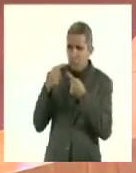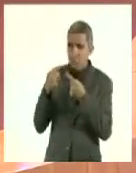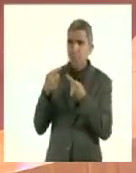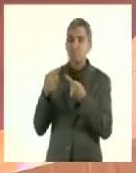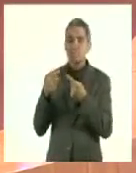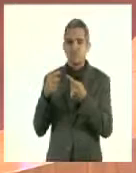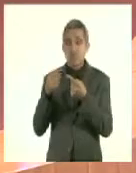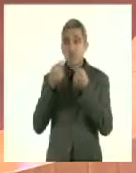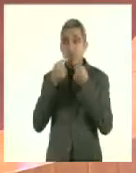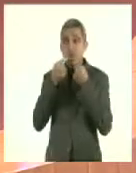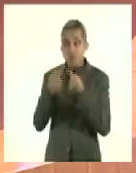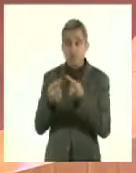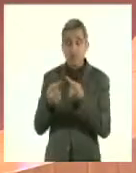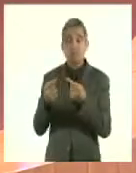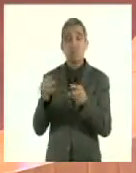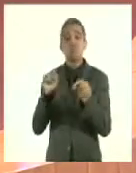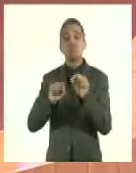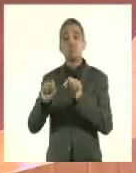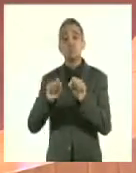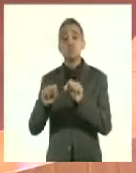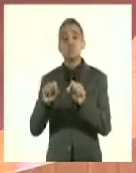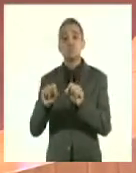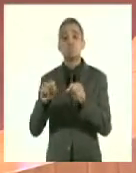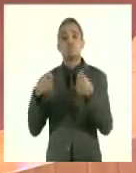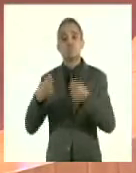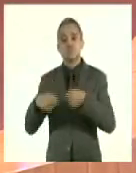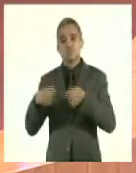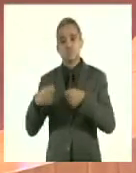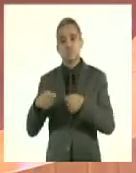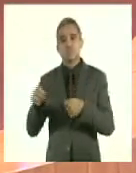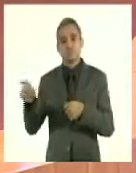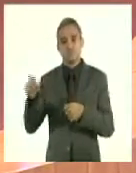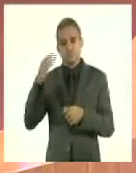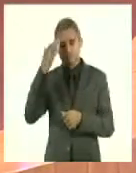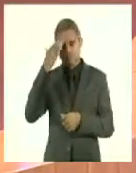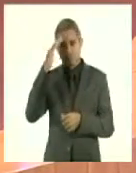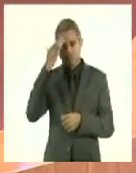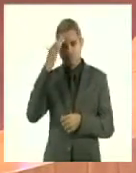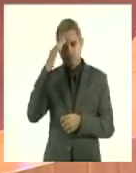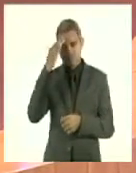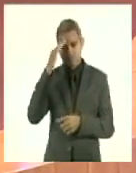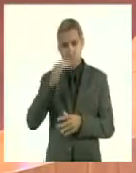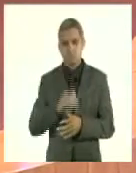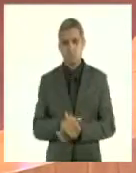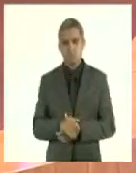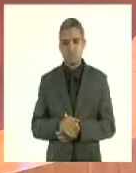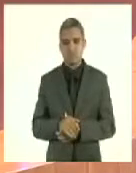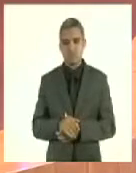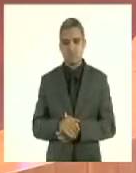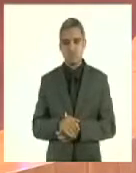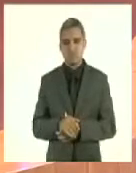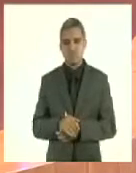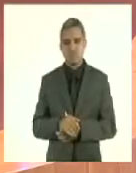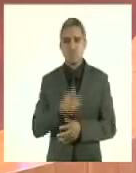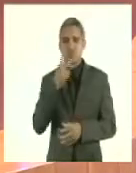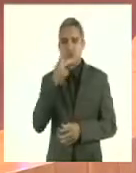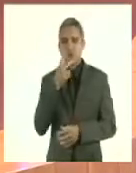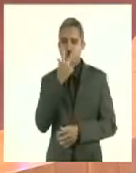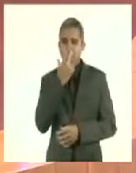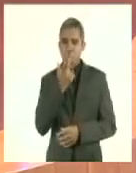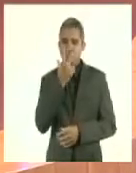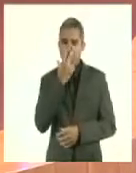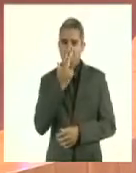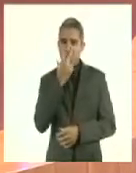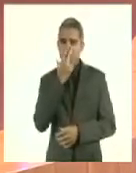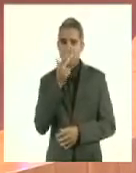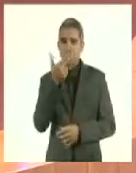defender repreendendo aquilo que Vossa Excelência defende aqui, não de forma subrepetícia, mas até de